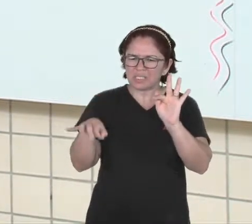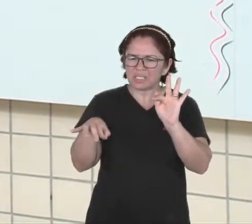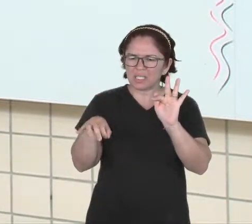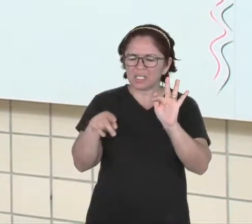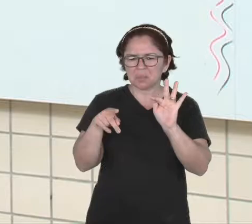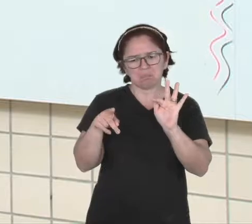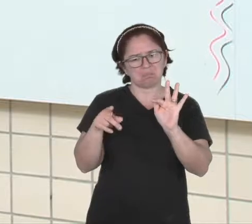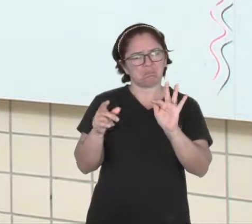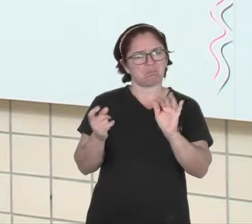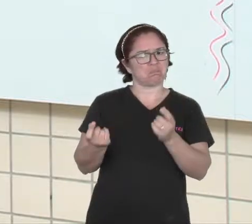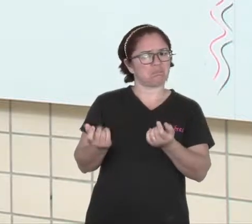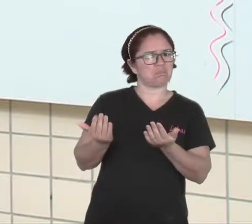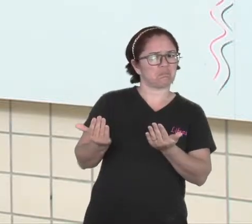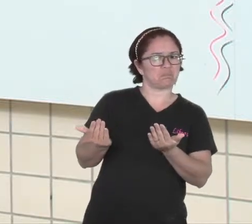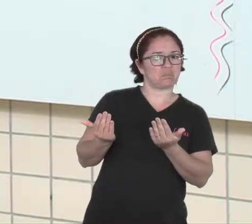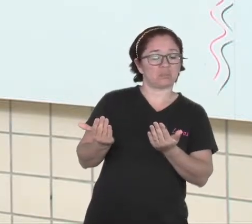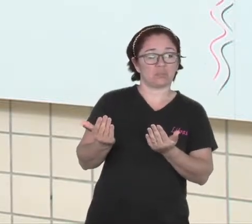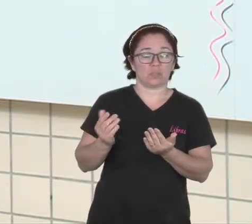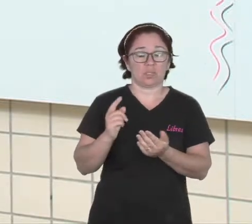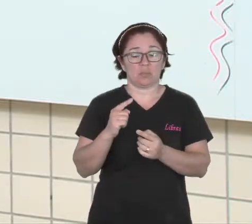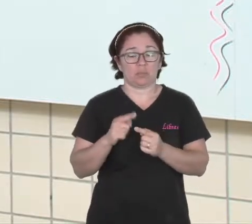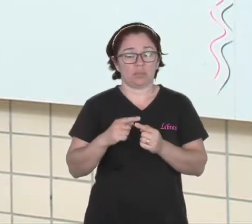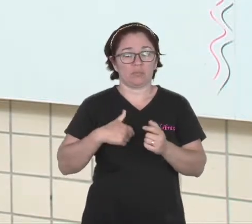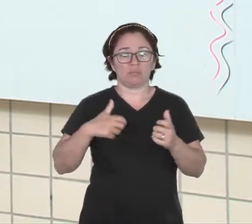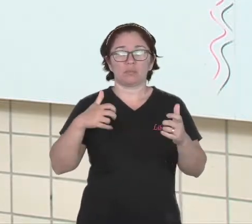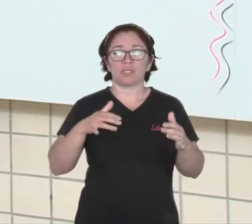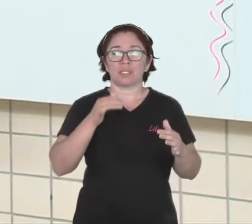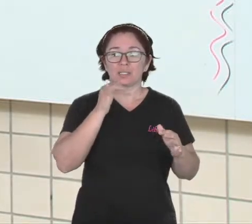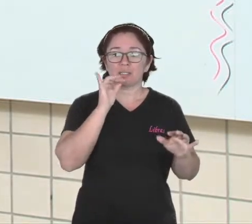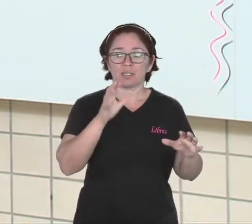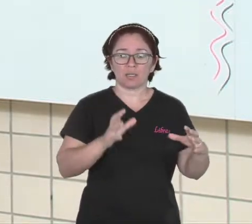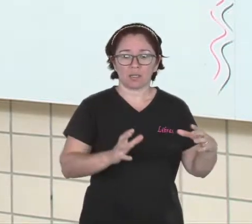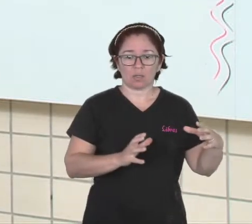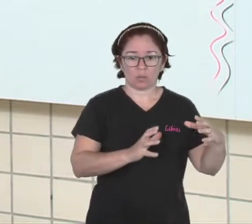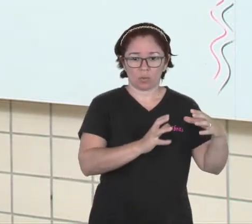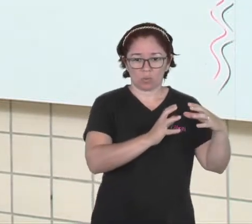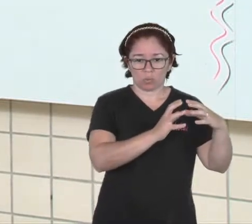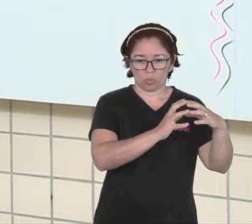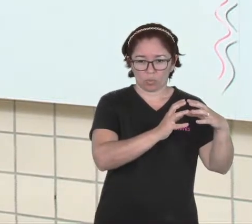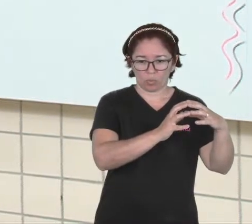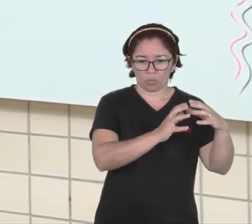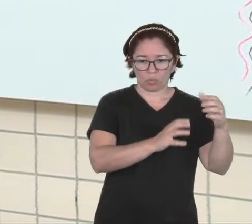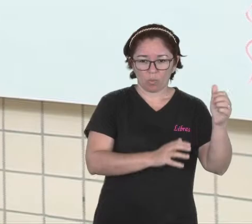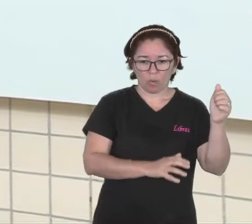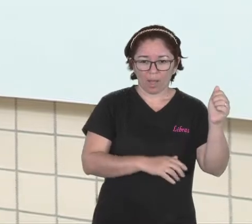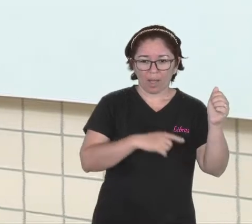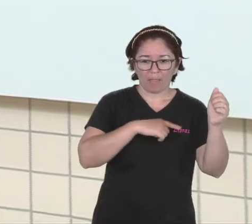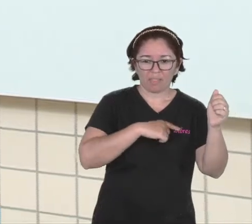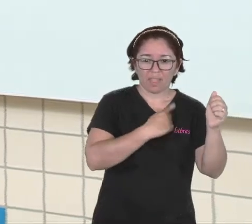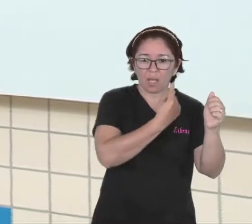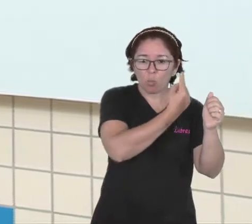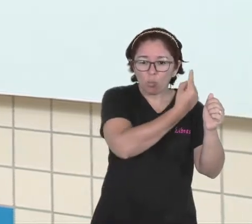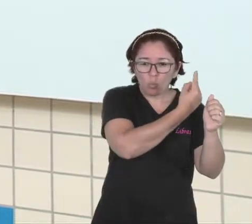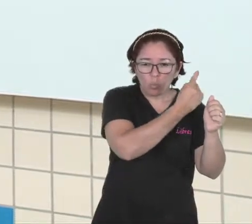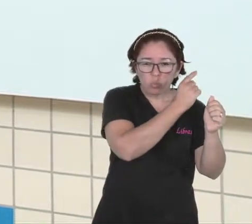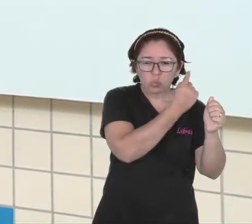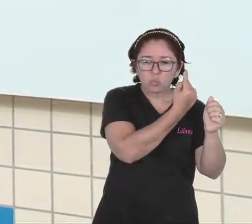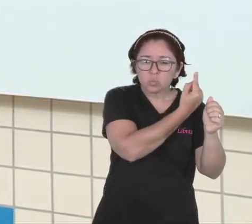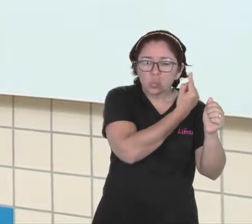garantir? Porque esse elemento de A, ele não foi associado. E se a gente voltar aqui atrás,